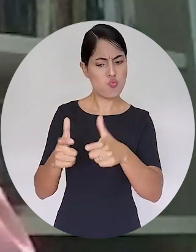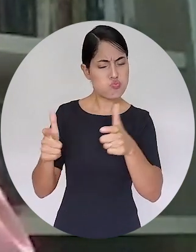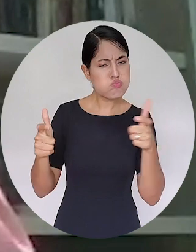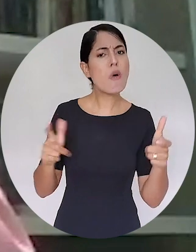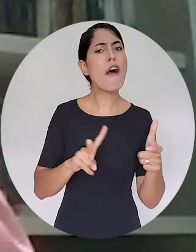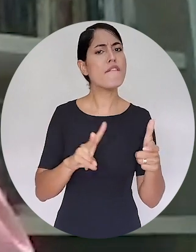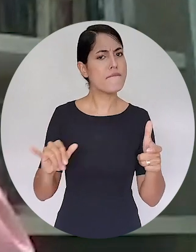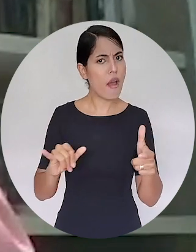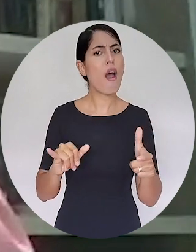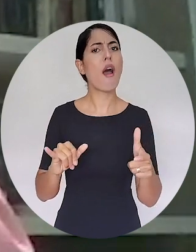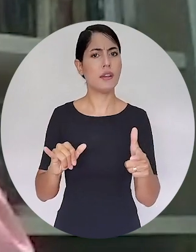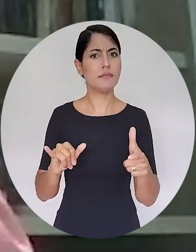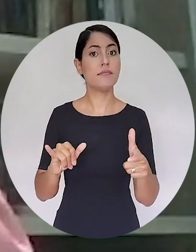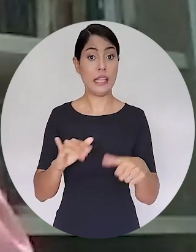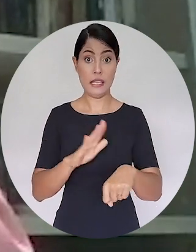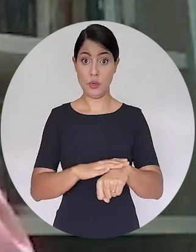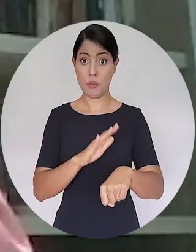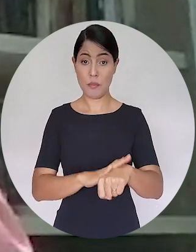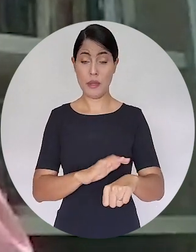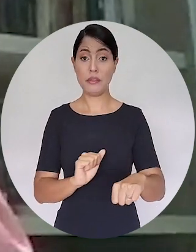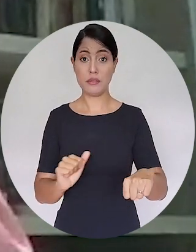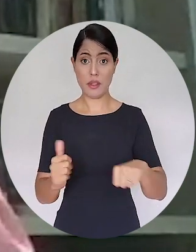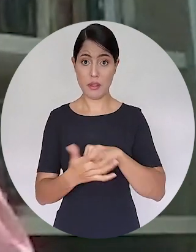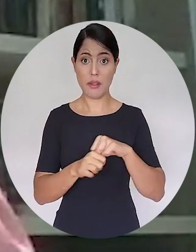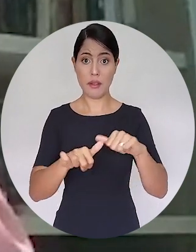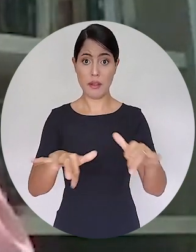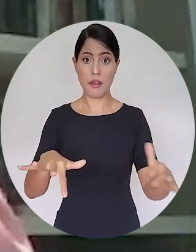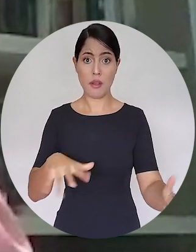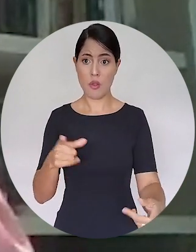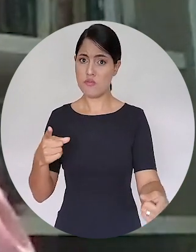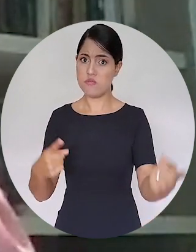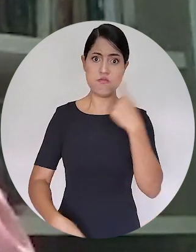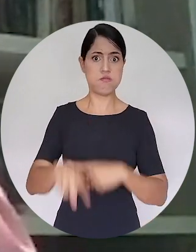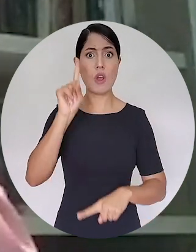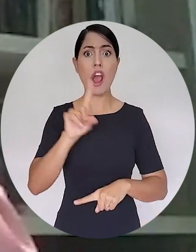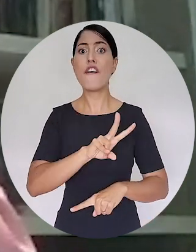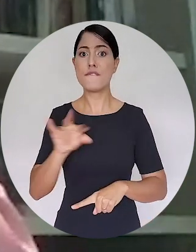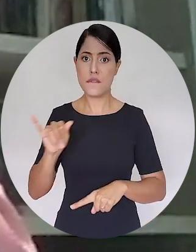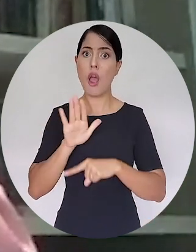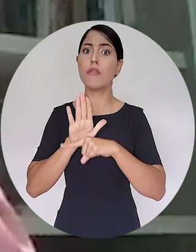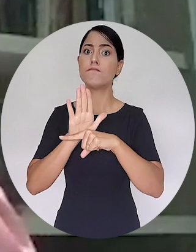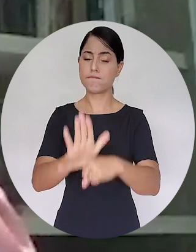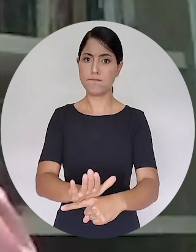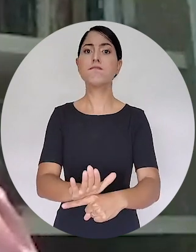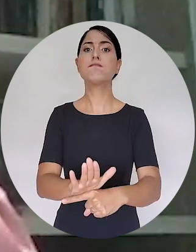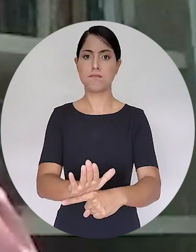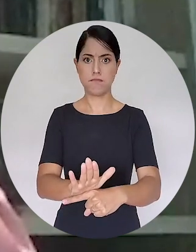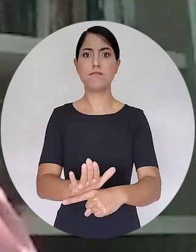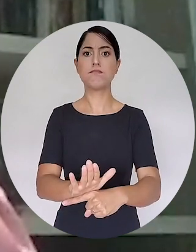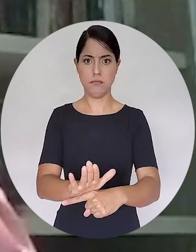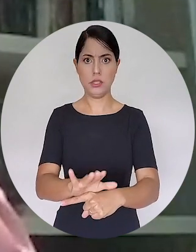isso crescendo cada vez mais e eu acho que essa pandemia vai dar realmente vai dar um salto, né, no